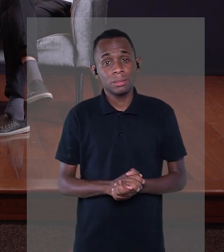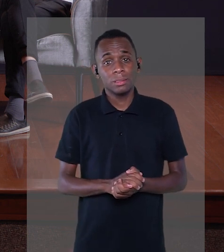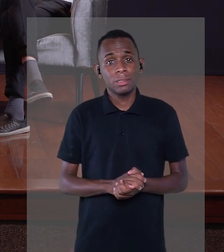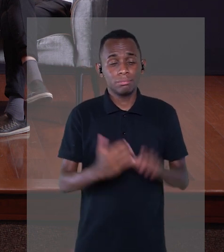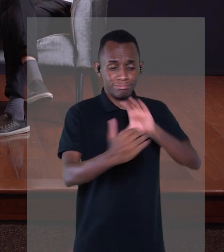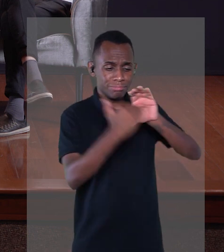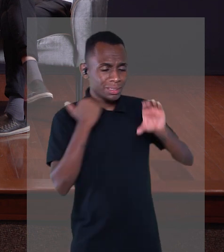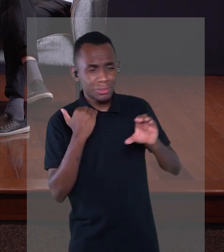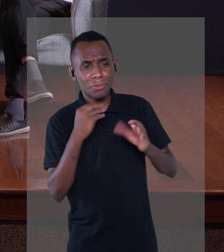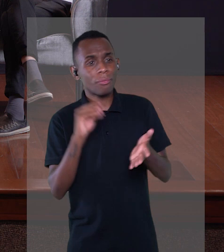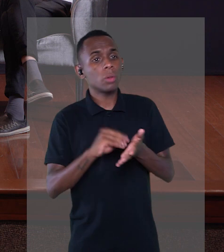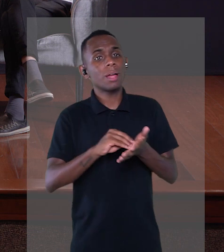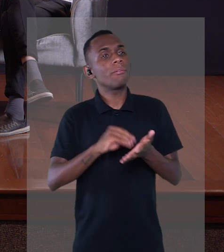lá.